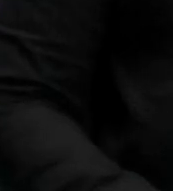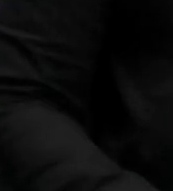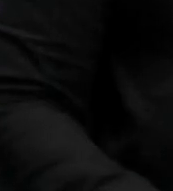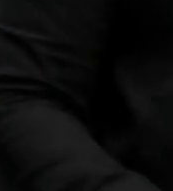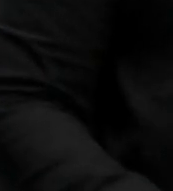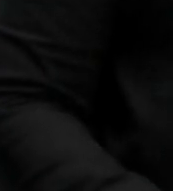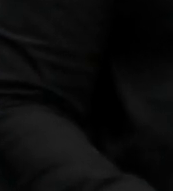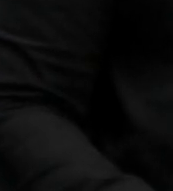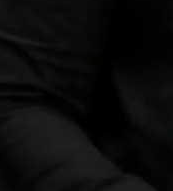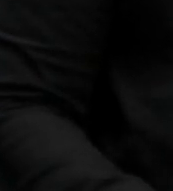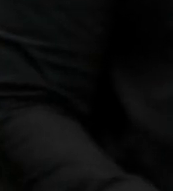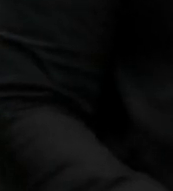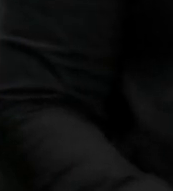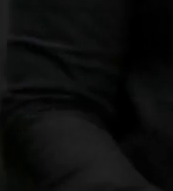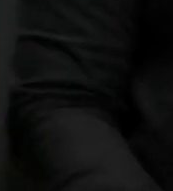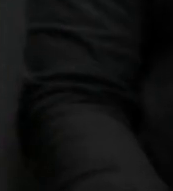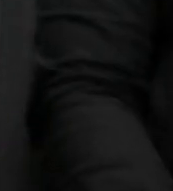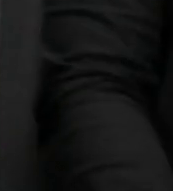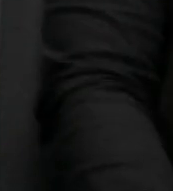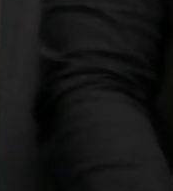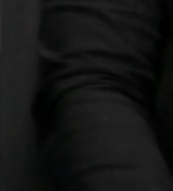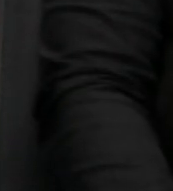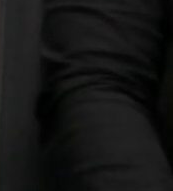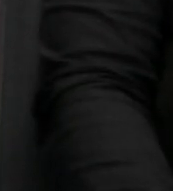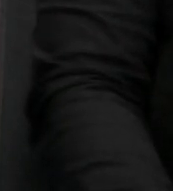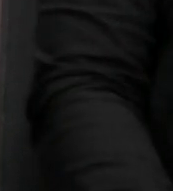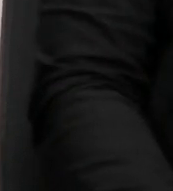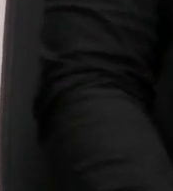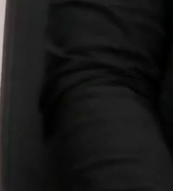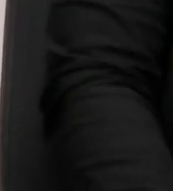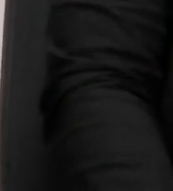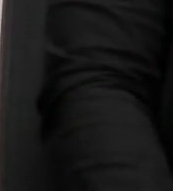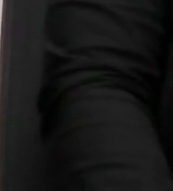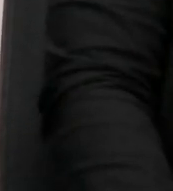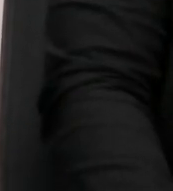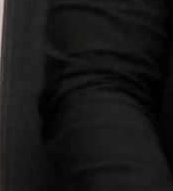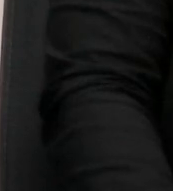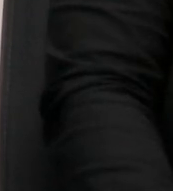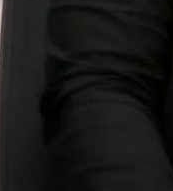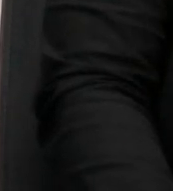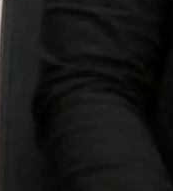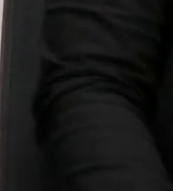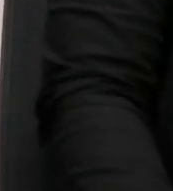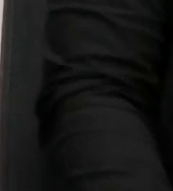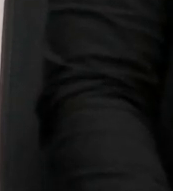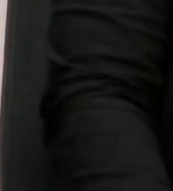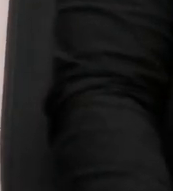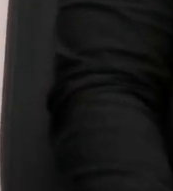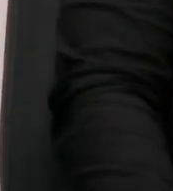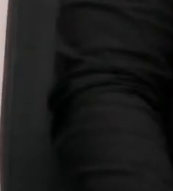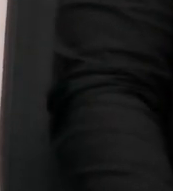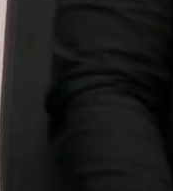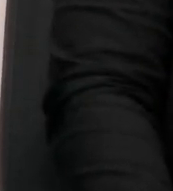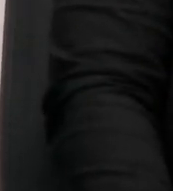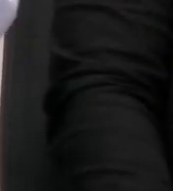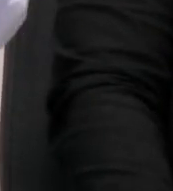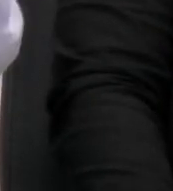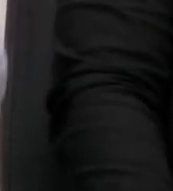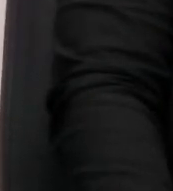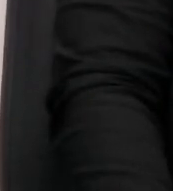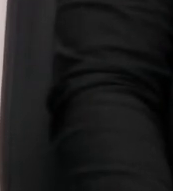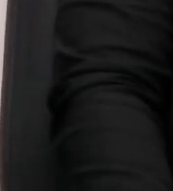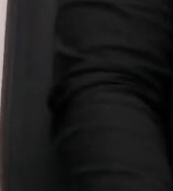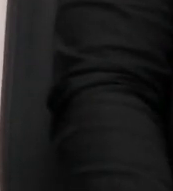elas se mostraram defasadas. Não é nenhum demérito você alterar alguma lei que você fez e o tempo mostrou que